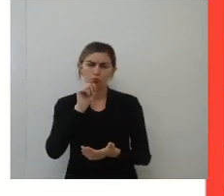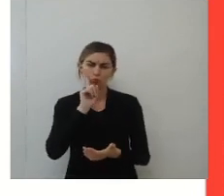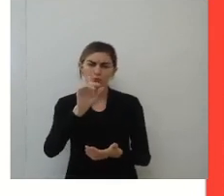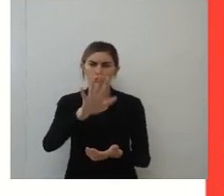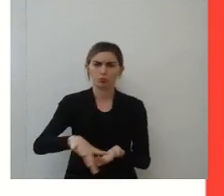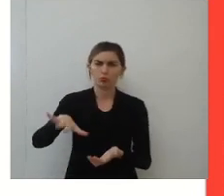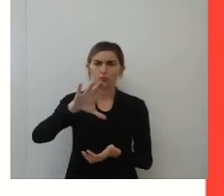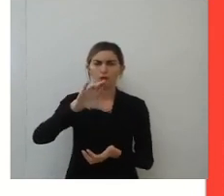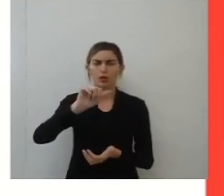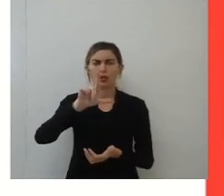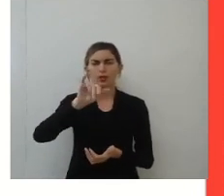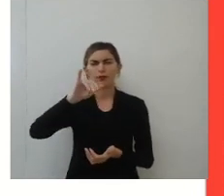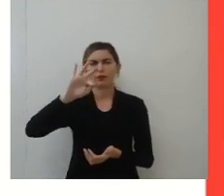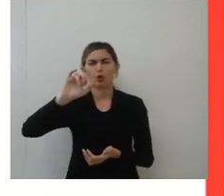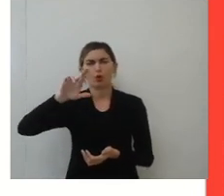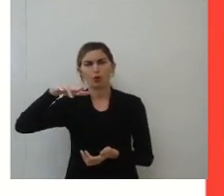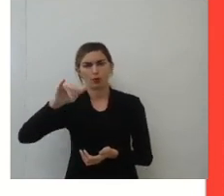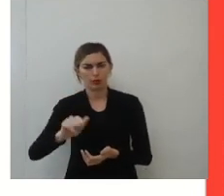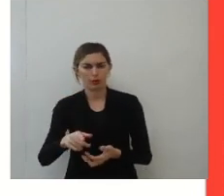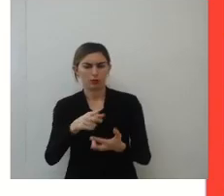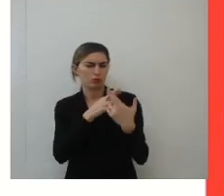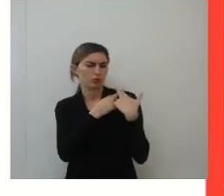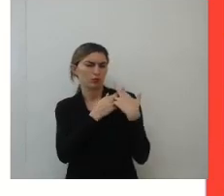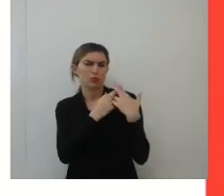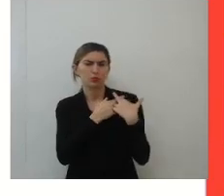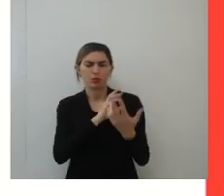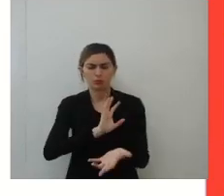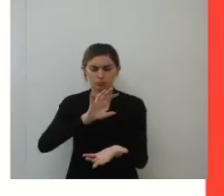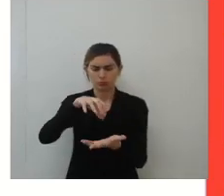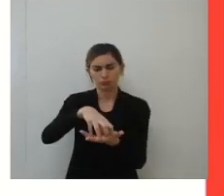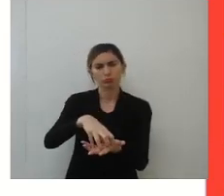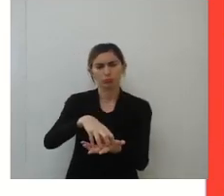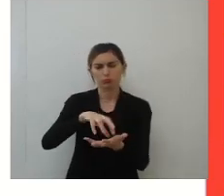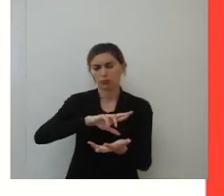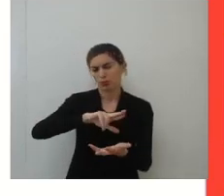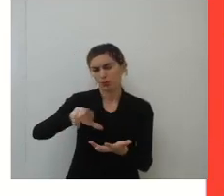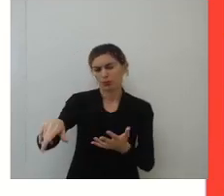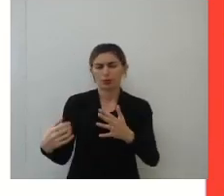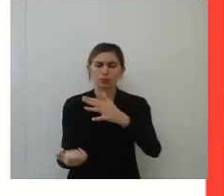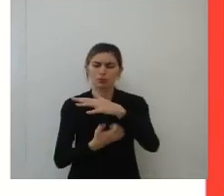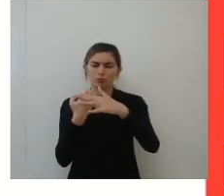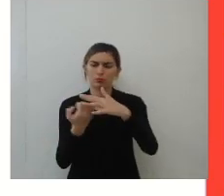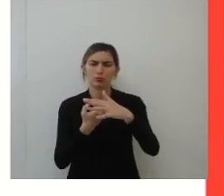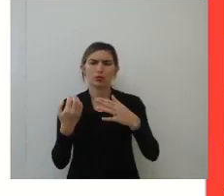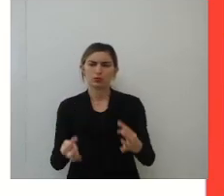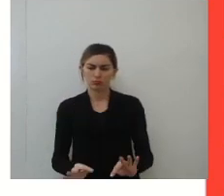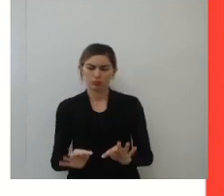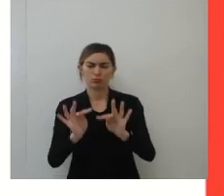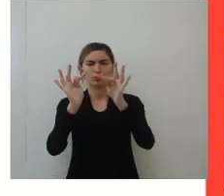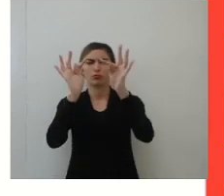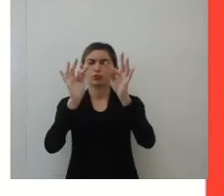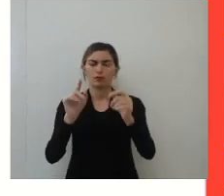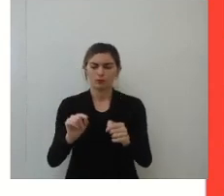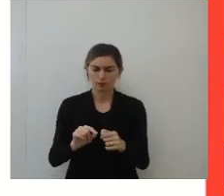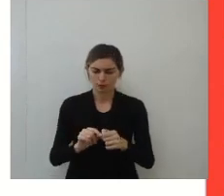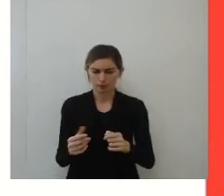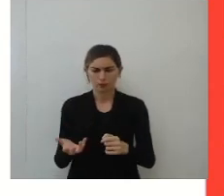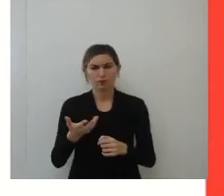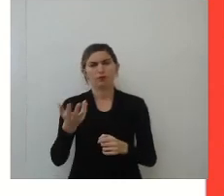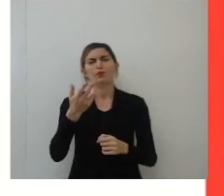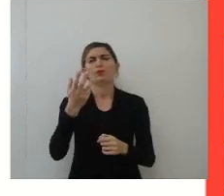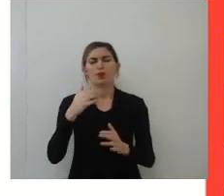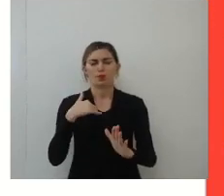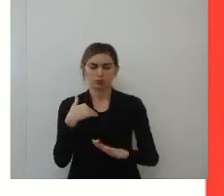região ali da Califórnia, e ele vai ser responsável por concentrar uma série de empresas de tecnologia que produzem, né,